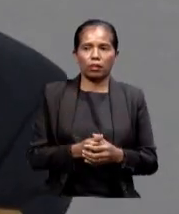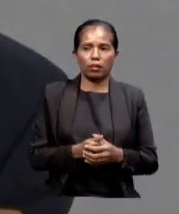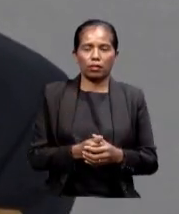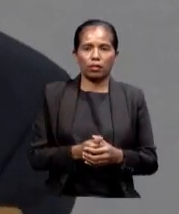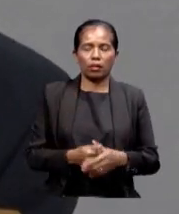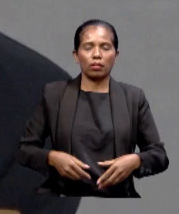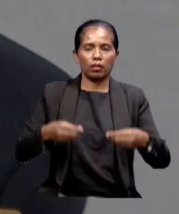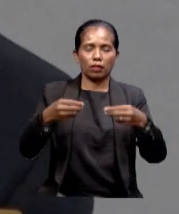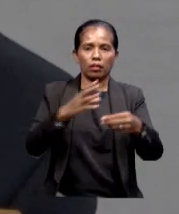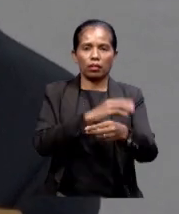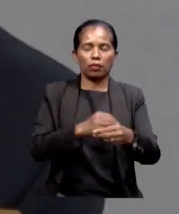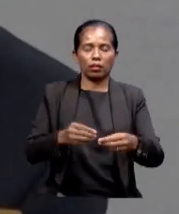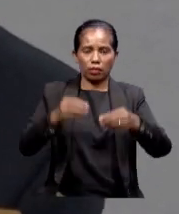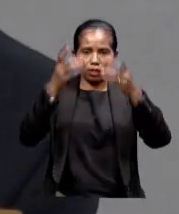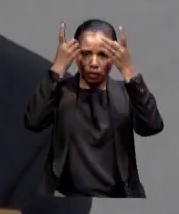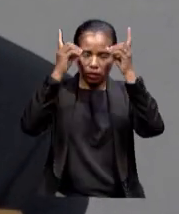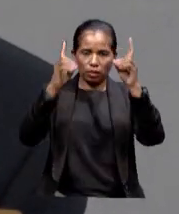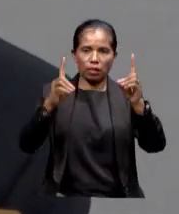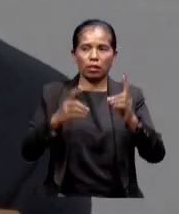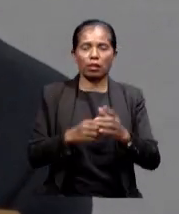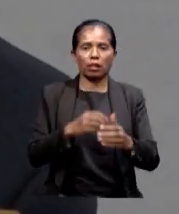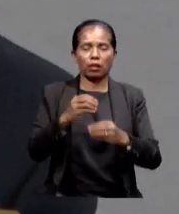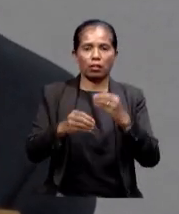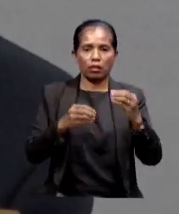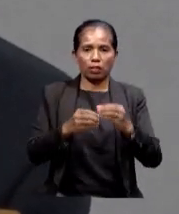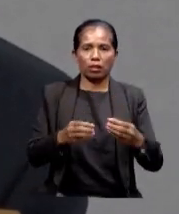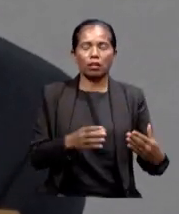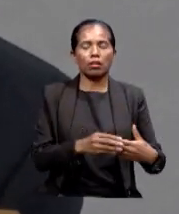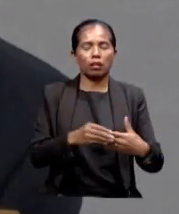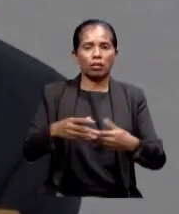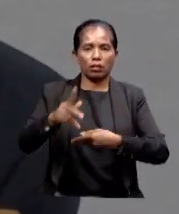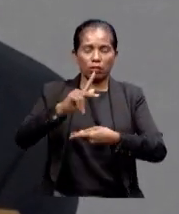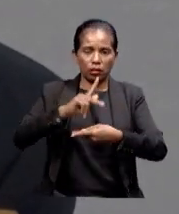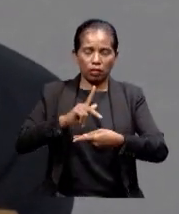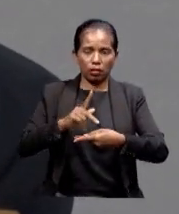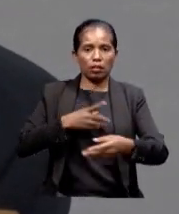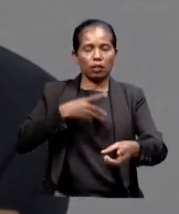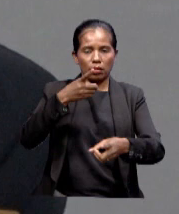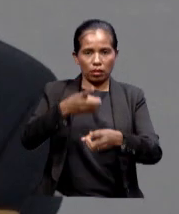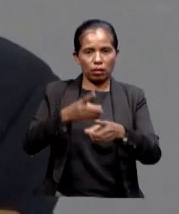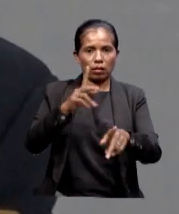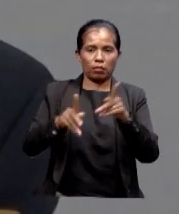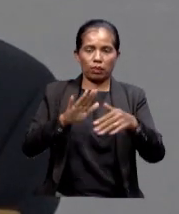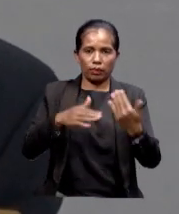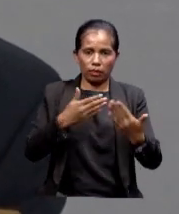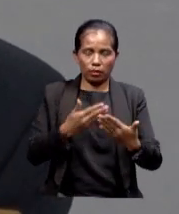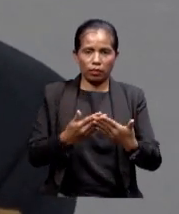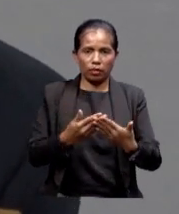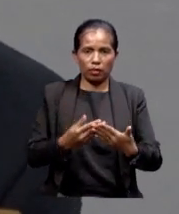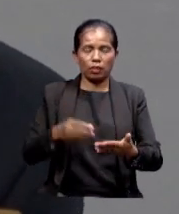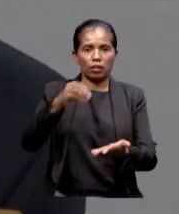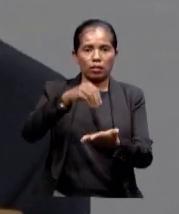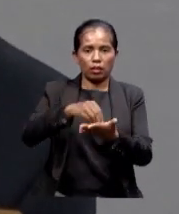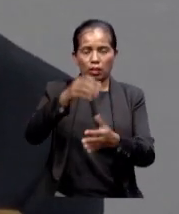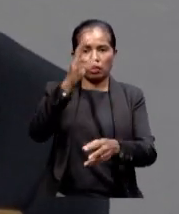fator determinante ainda, por dinamiza não assegura direitos fundamentais em mania, garante